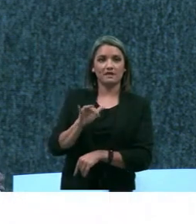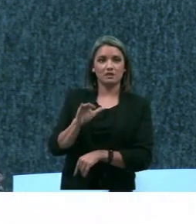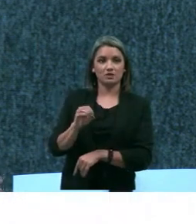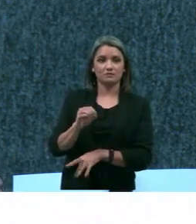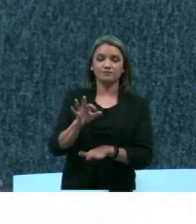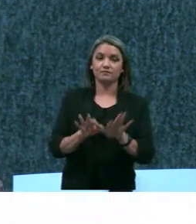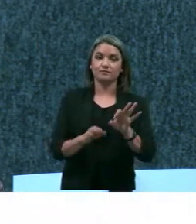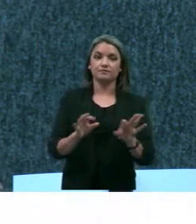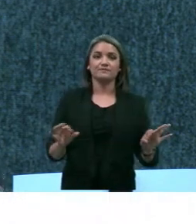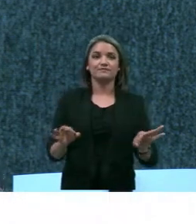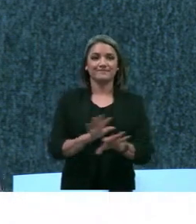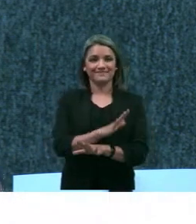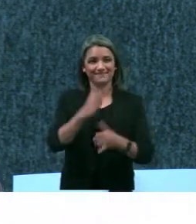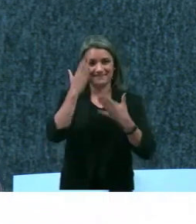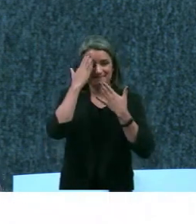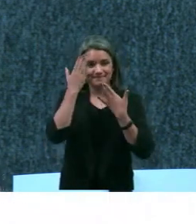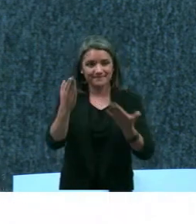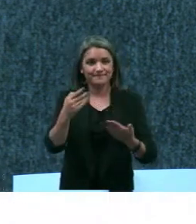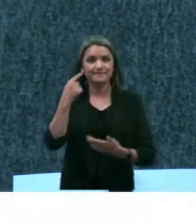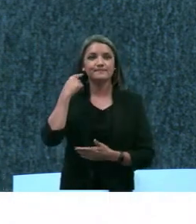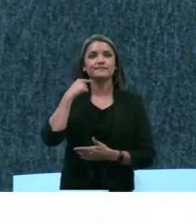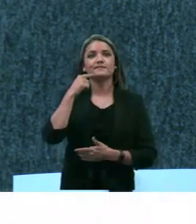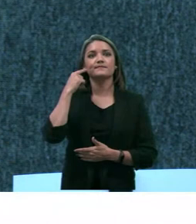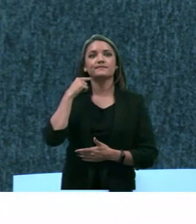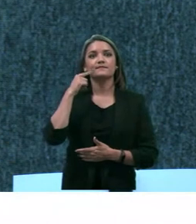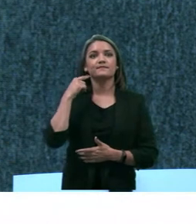Julgamento encerrado, agradeço aos advogados.